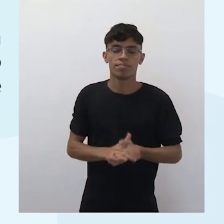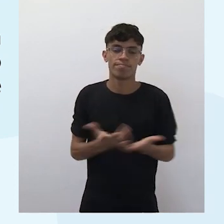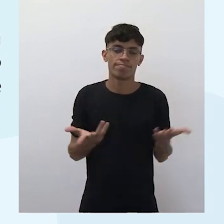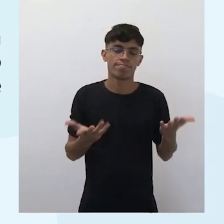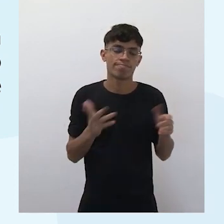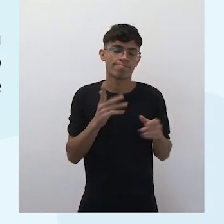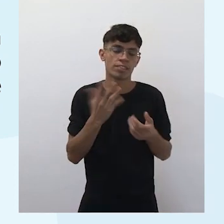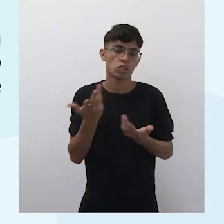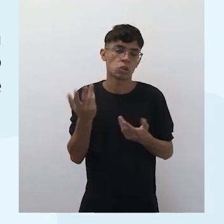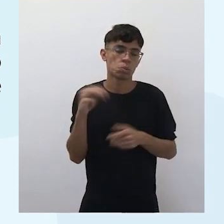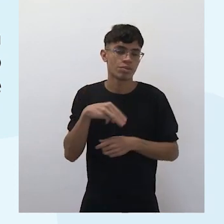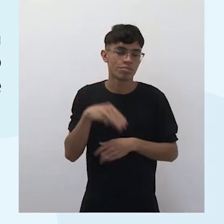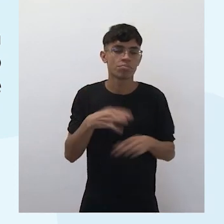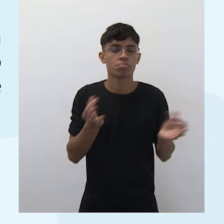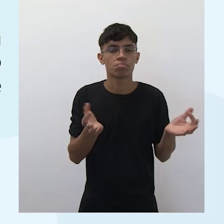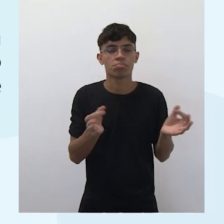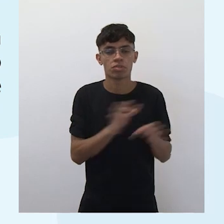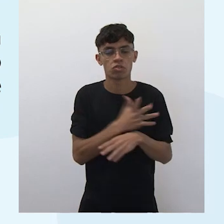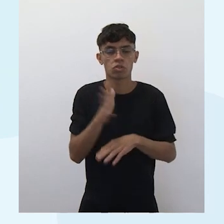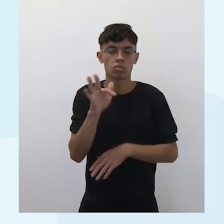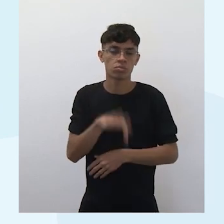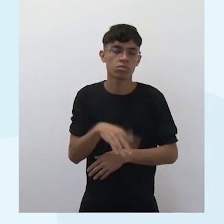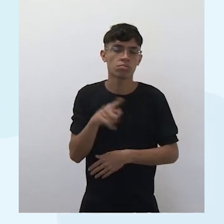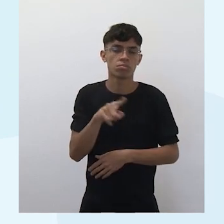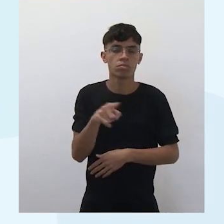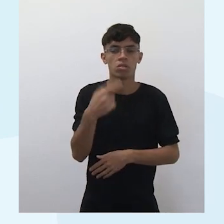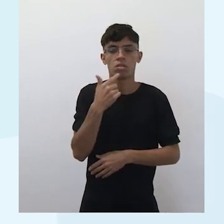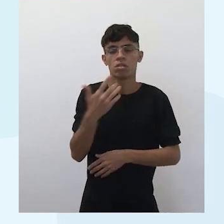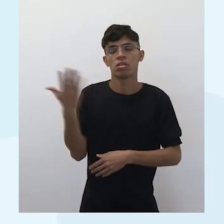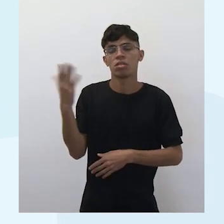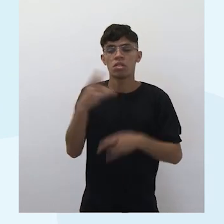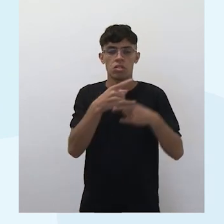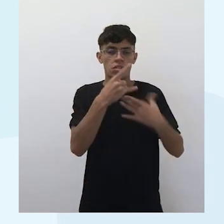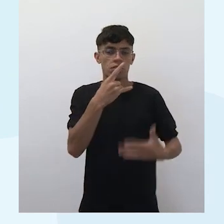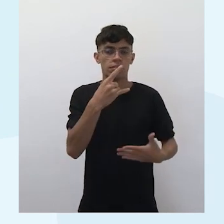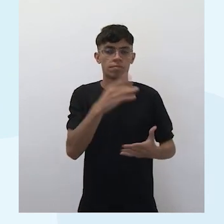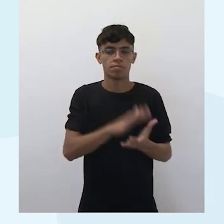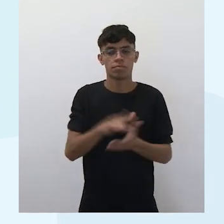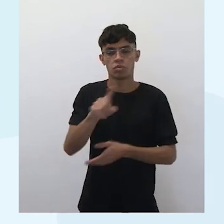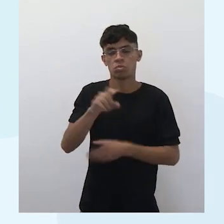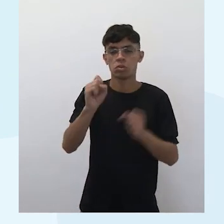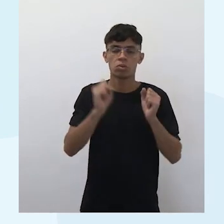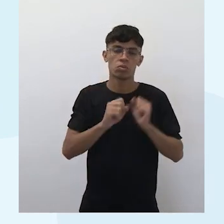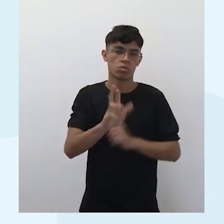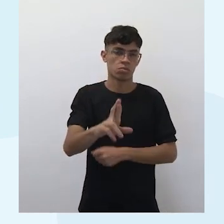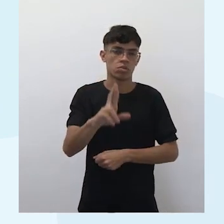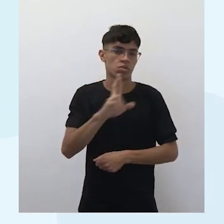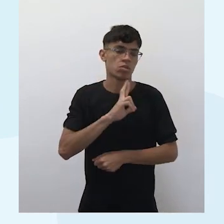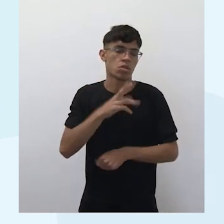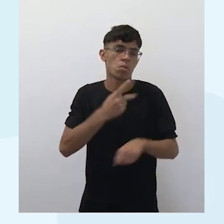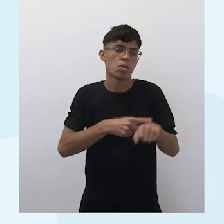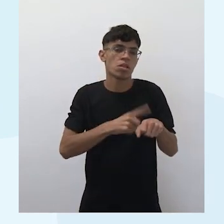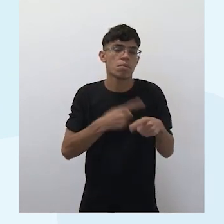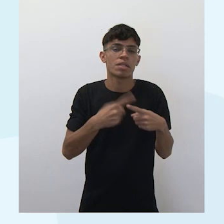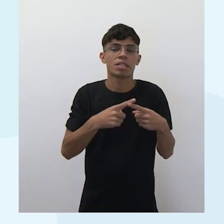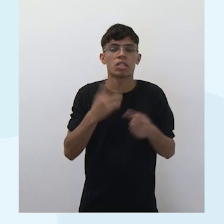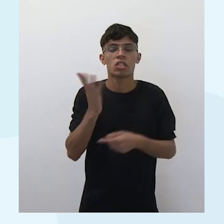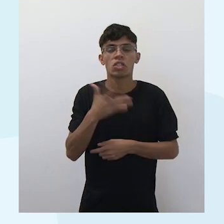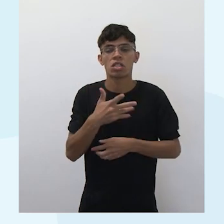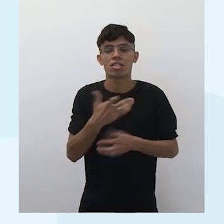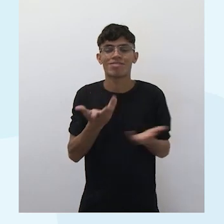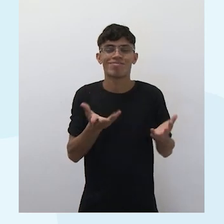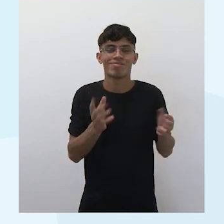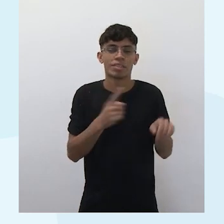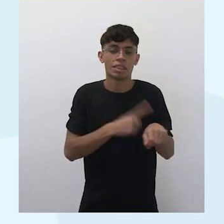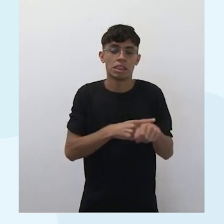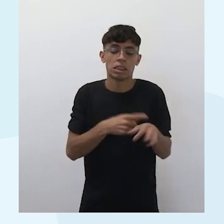os momentos finais, eu vou deixar o questionamento para vocês aqui no chat, aí vocês podem responder, não vou dar o tempo, que nós estamos já com o tempo já um